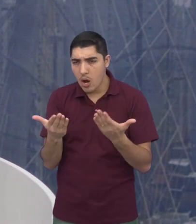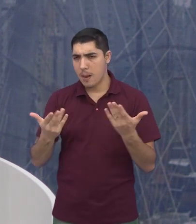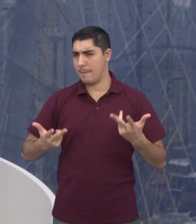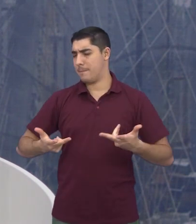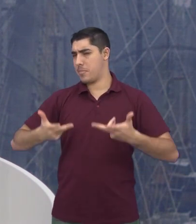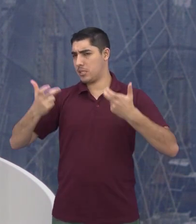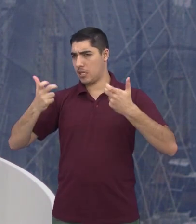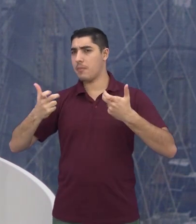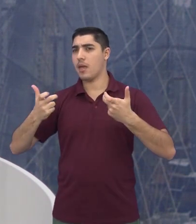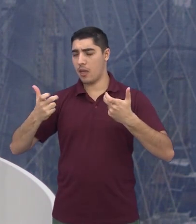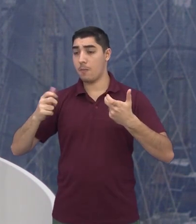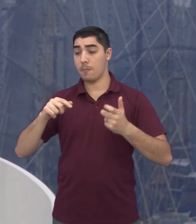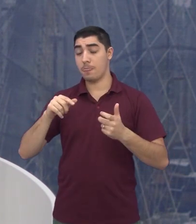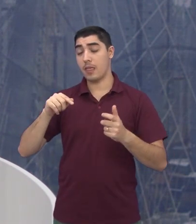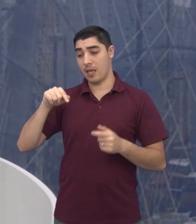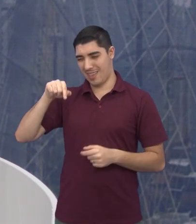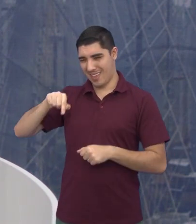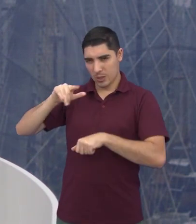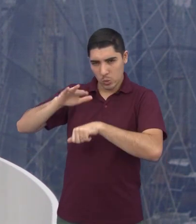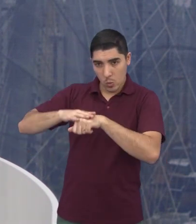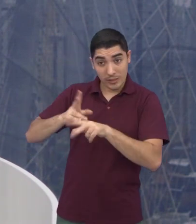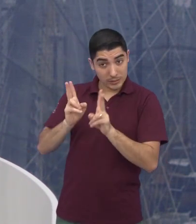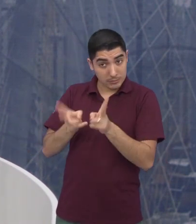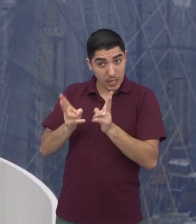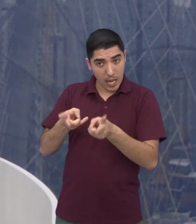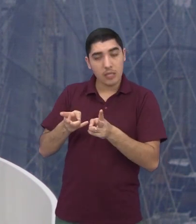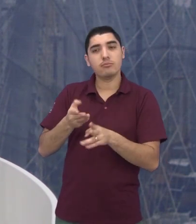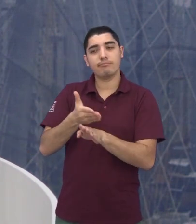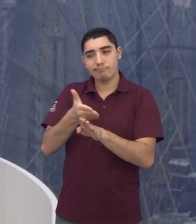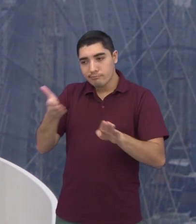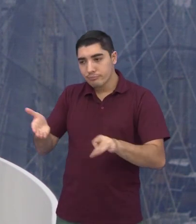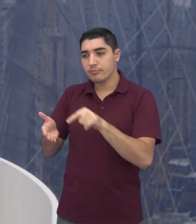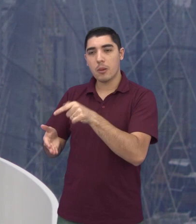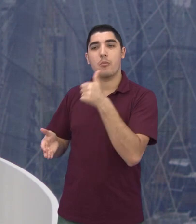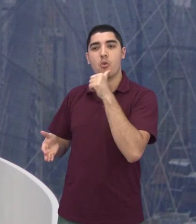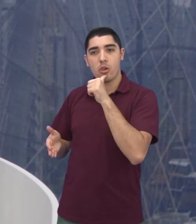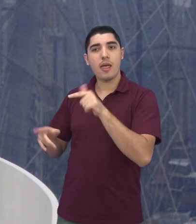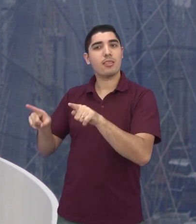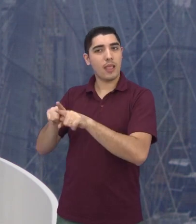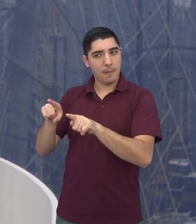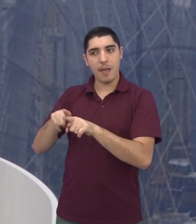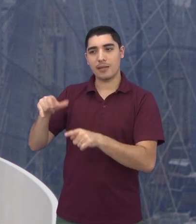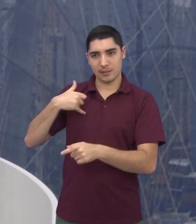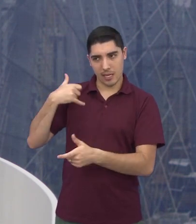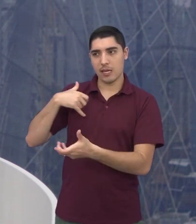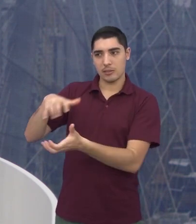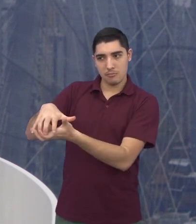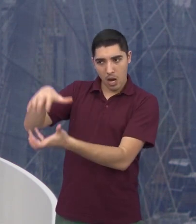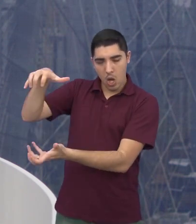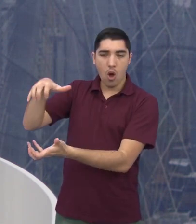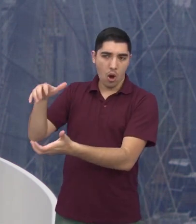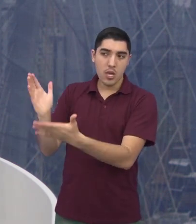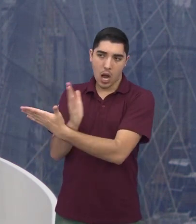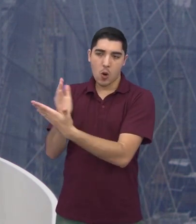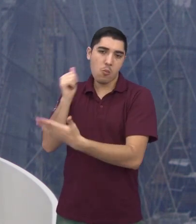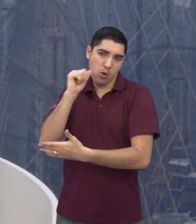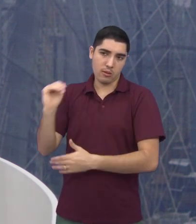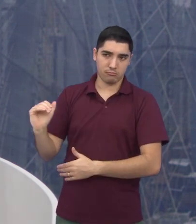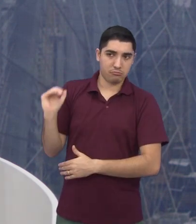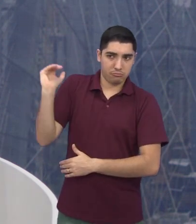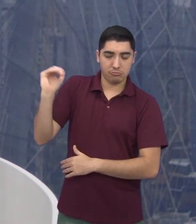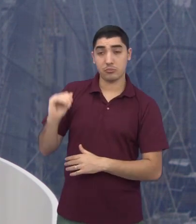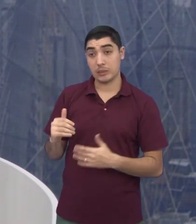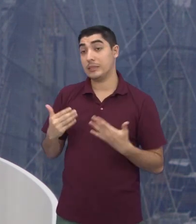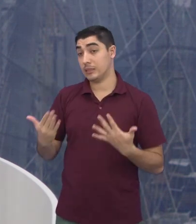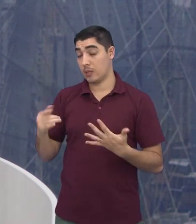percebendo essas doenças também nas mulheres maduras e mais velhas. Então, esse